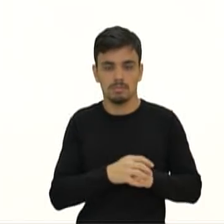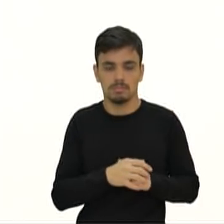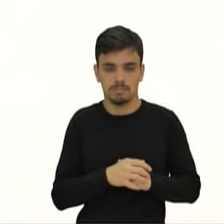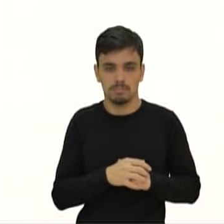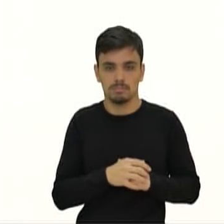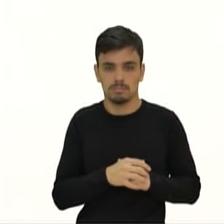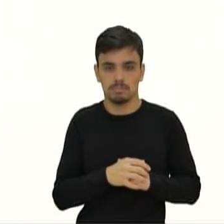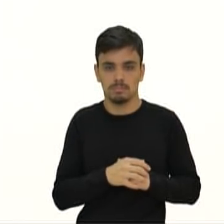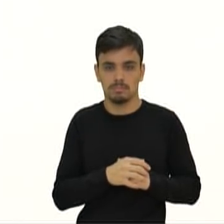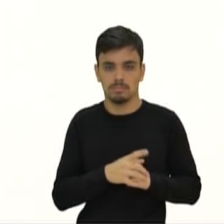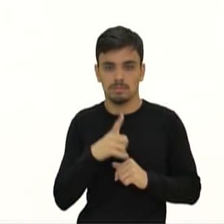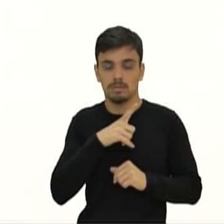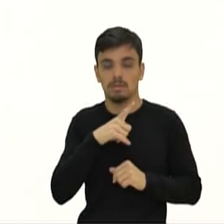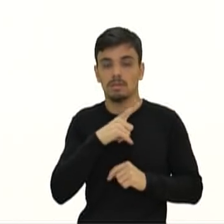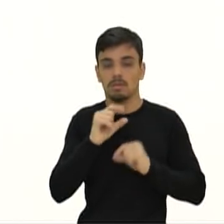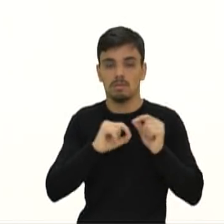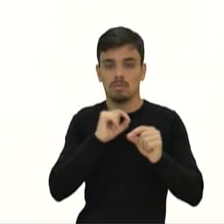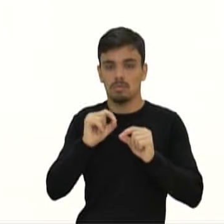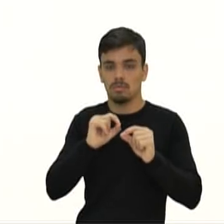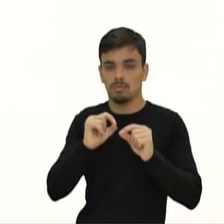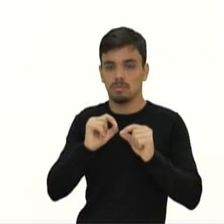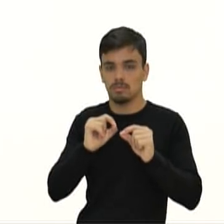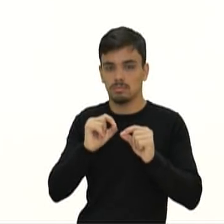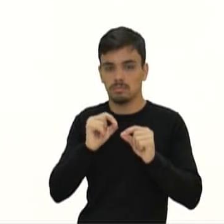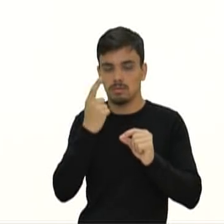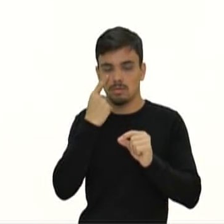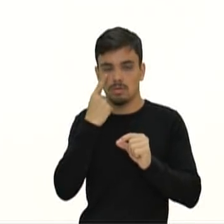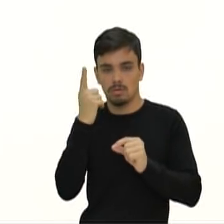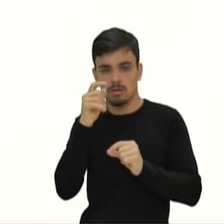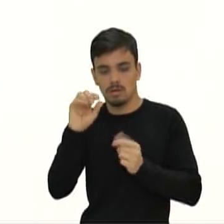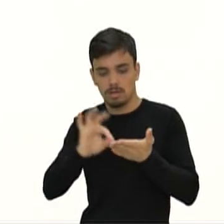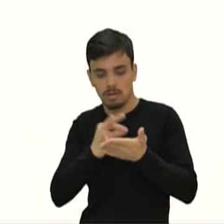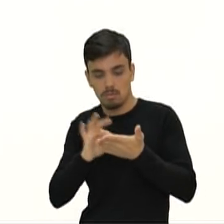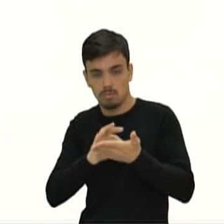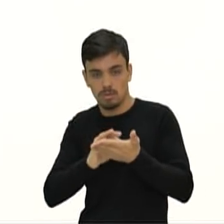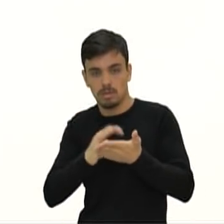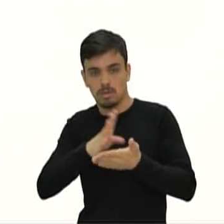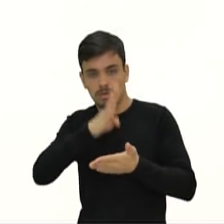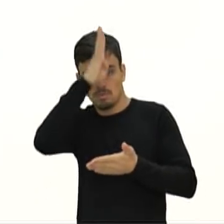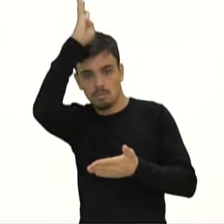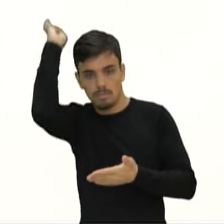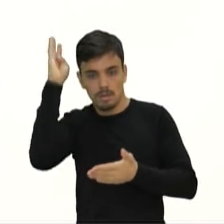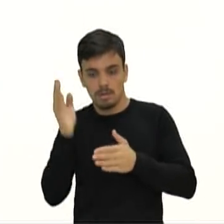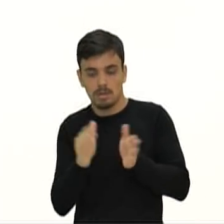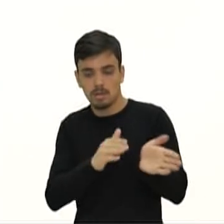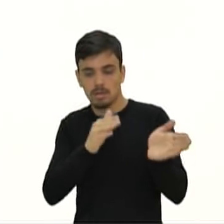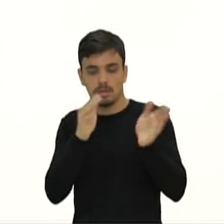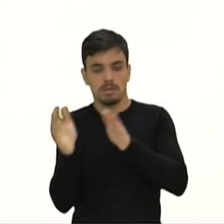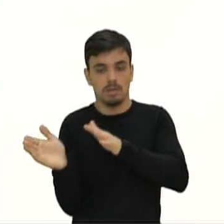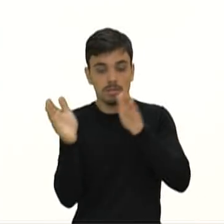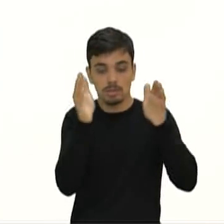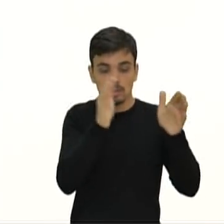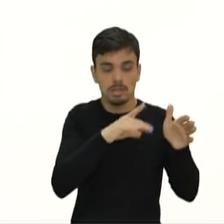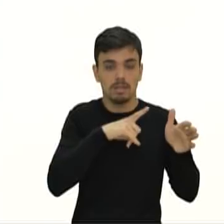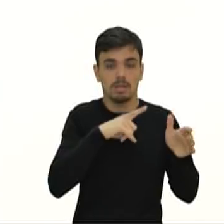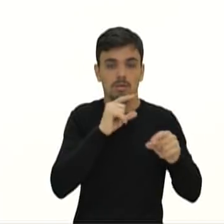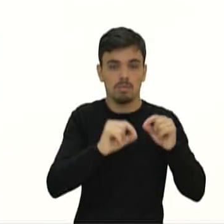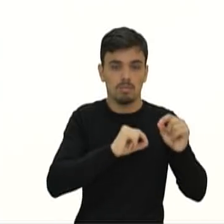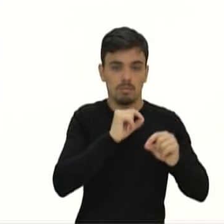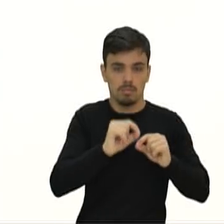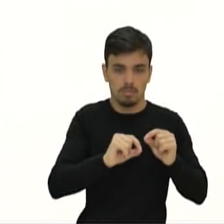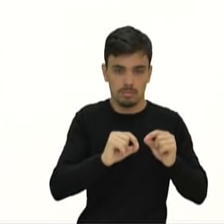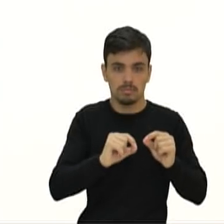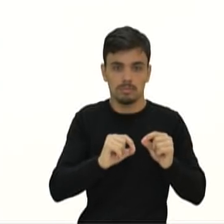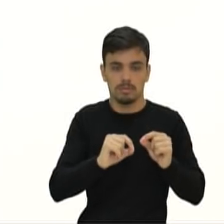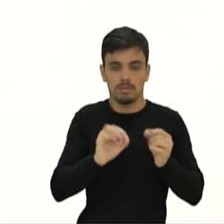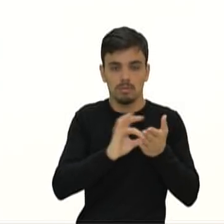aparece ali a agulha romana, à direita a agulha moderna de cirurgia que temos ali. O que acontece?